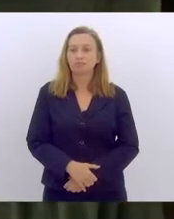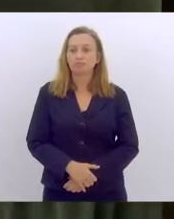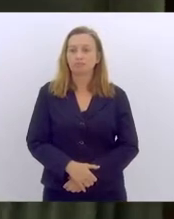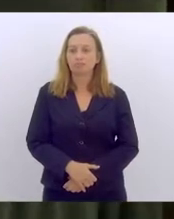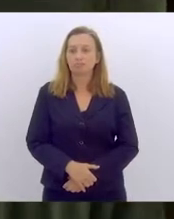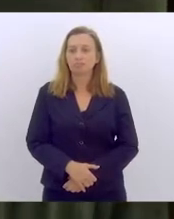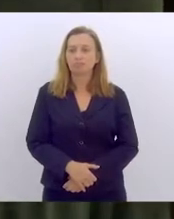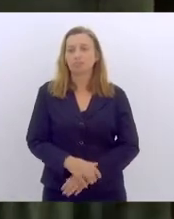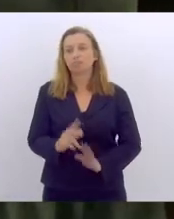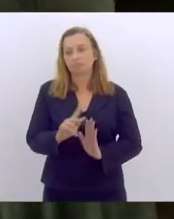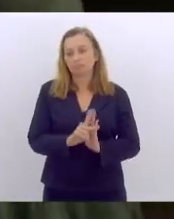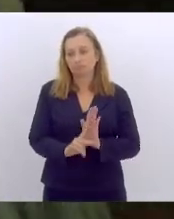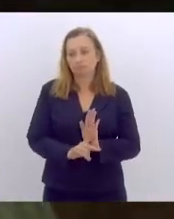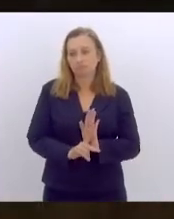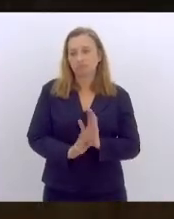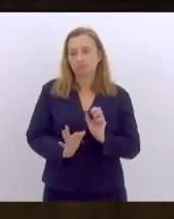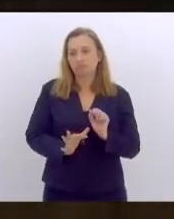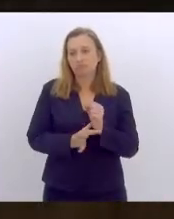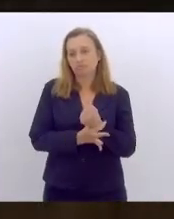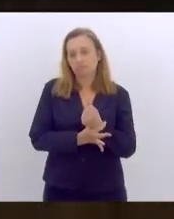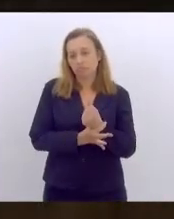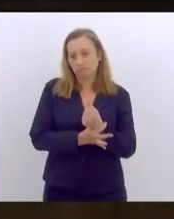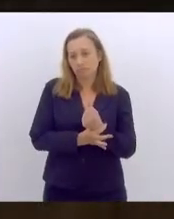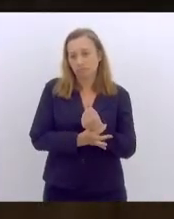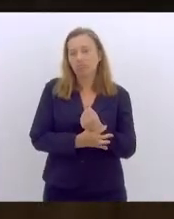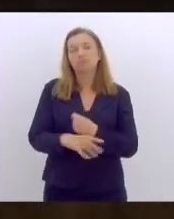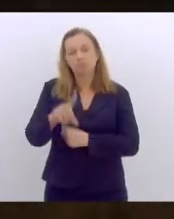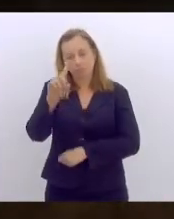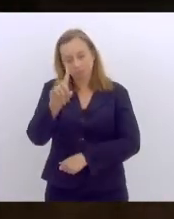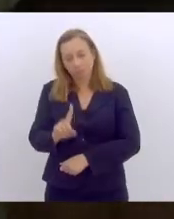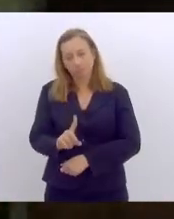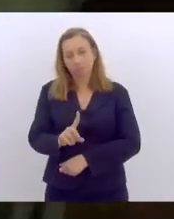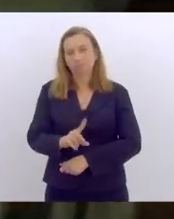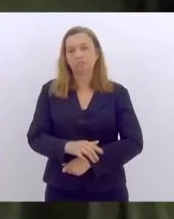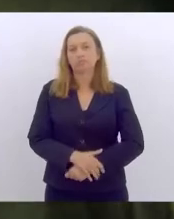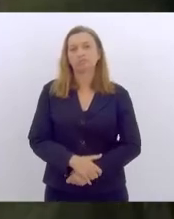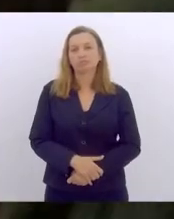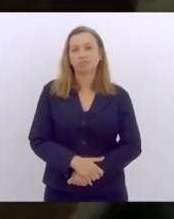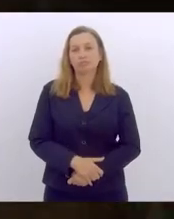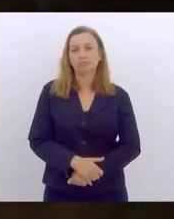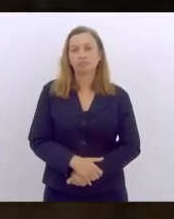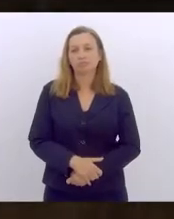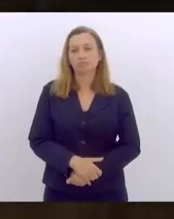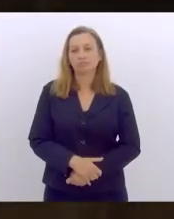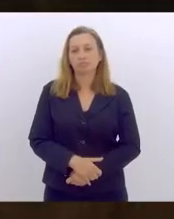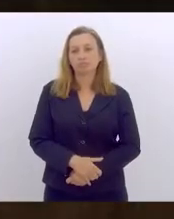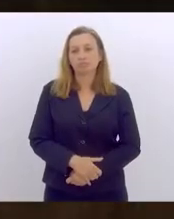esse projeto, ele assegura esse direito,